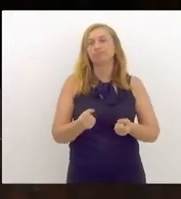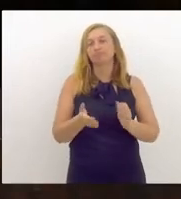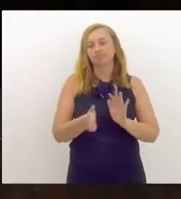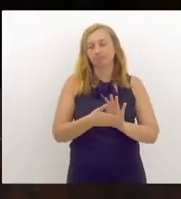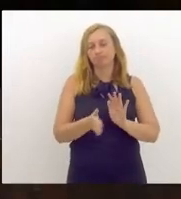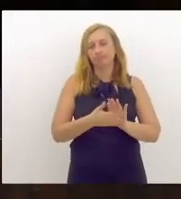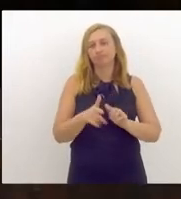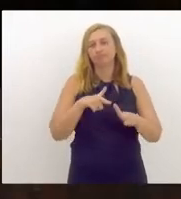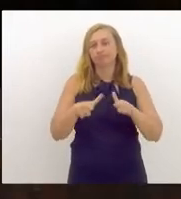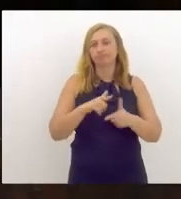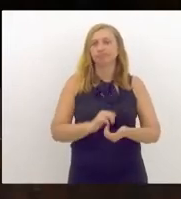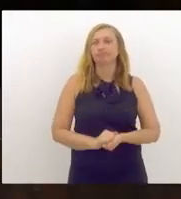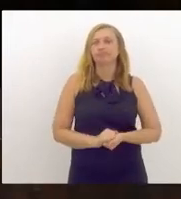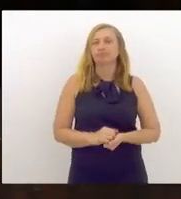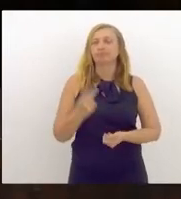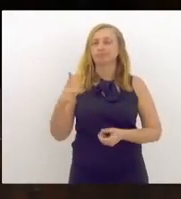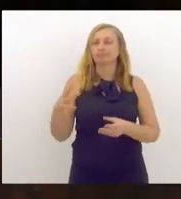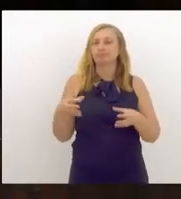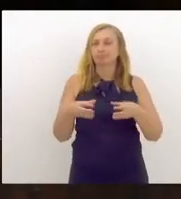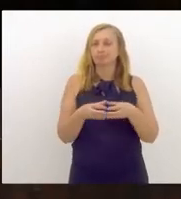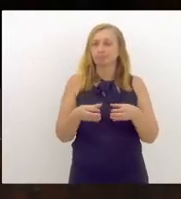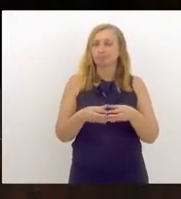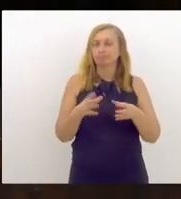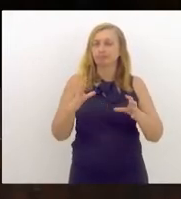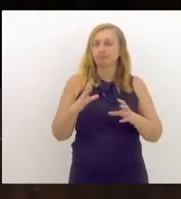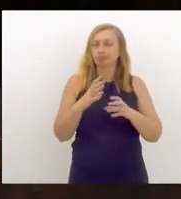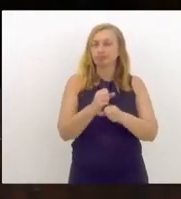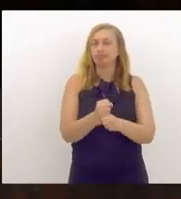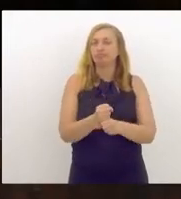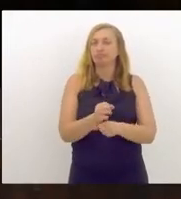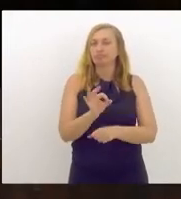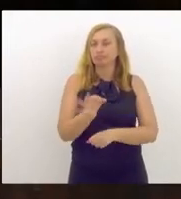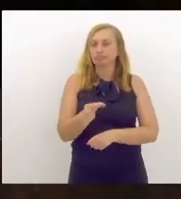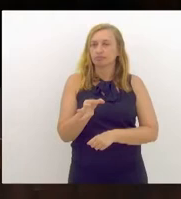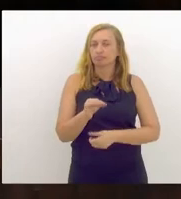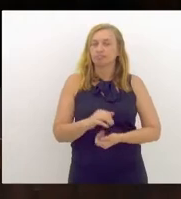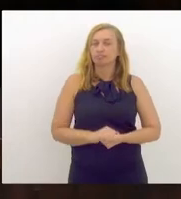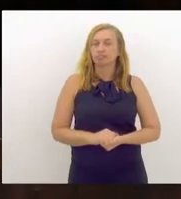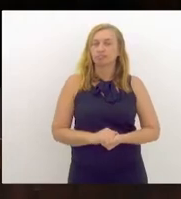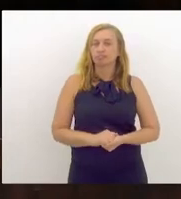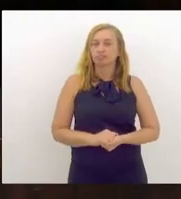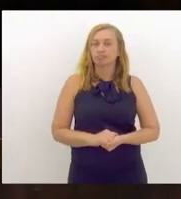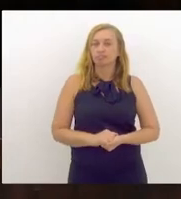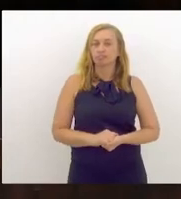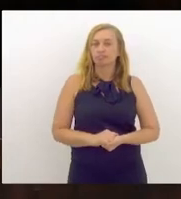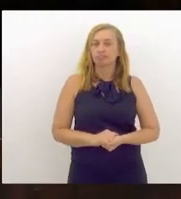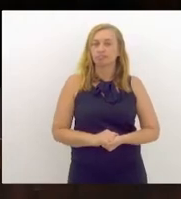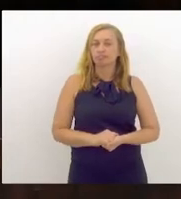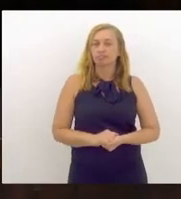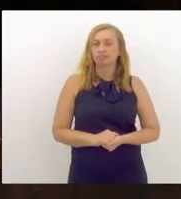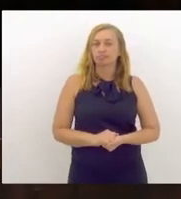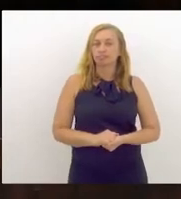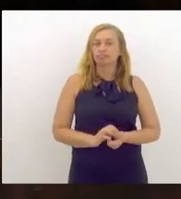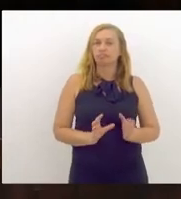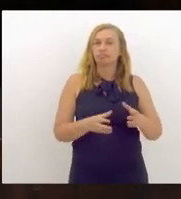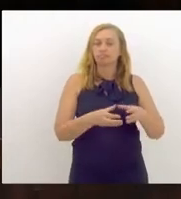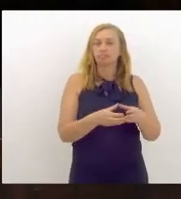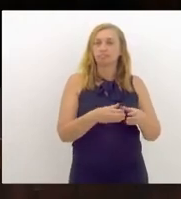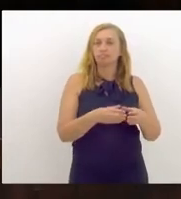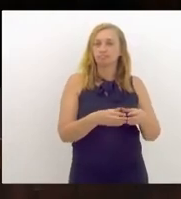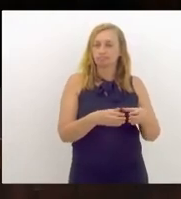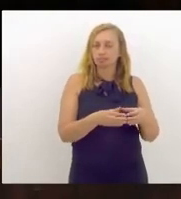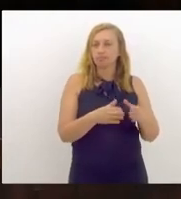propósito de trabalho e a sua comissão somou Sem dúvida no rol das comissões aqui da OAB